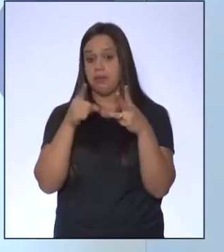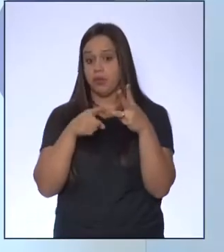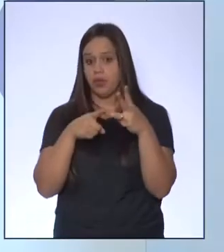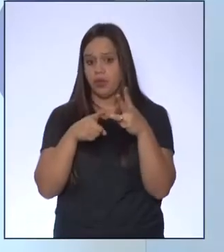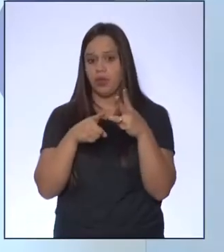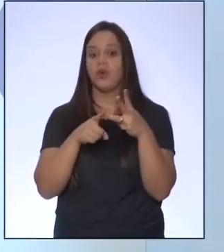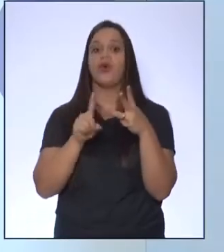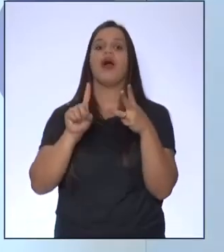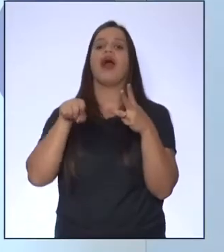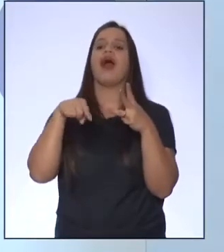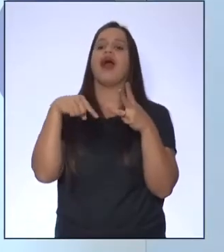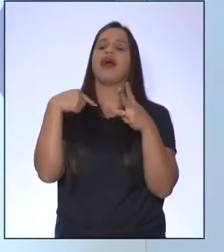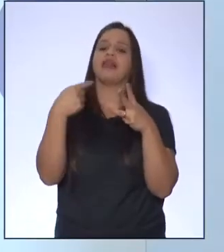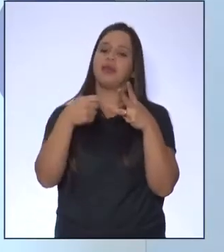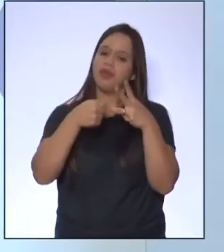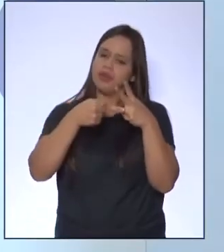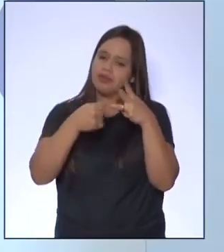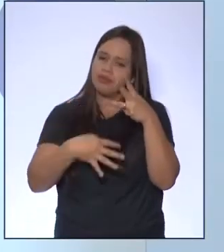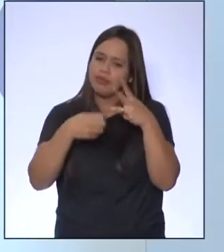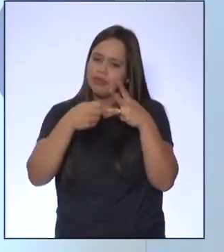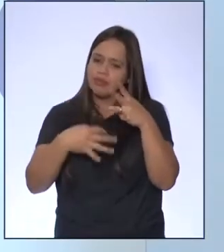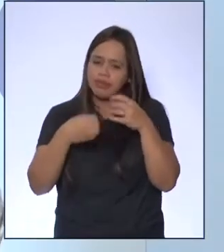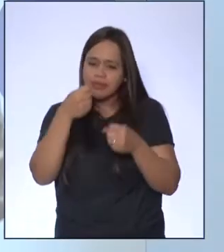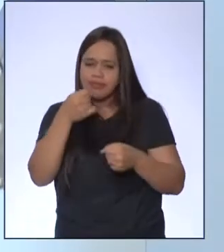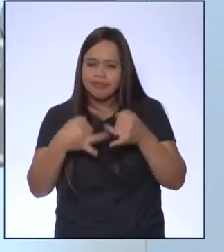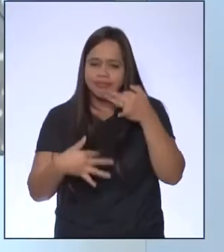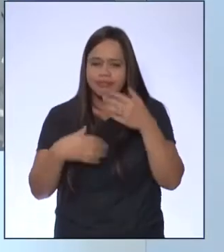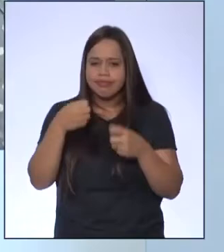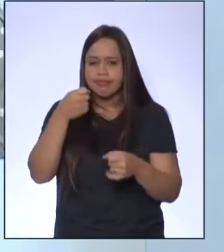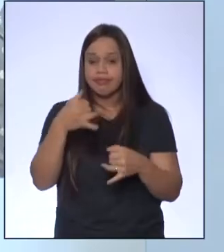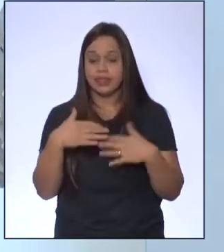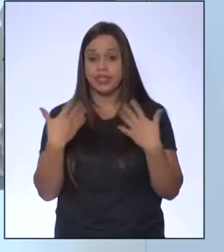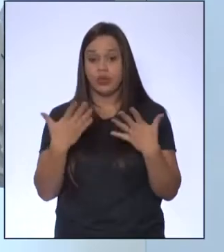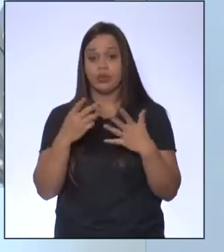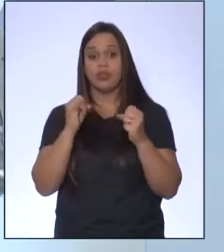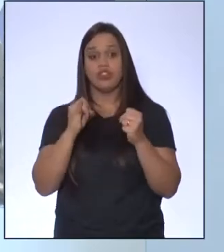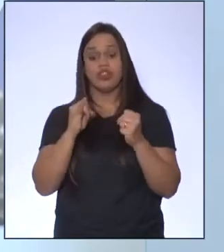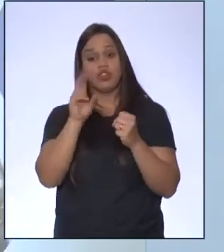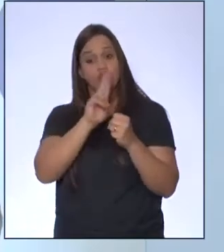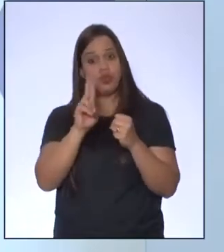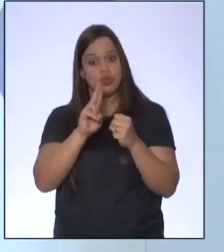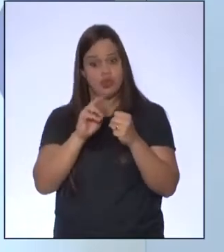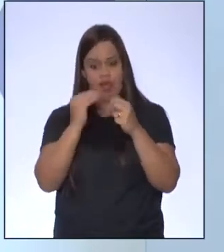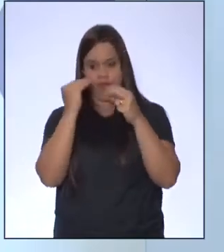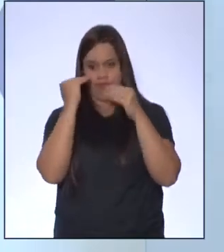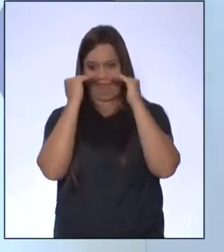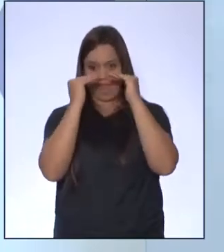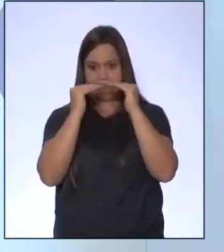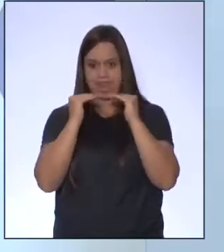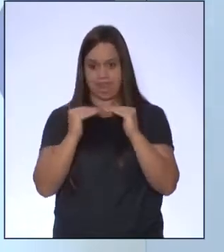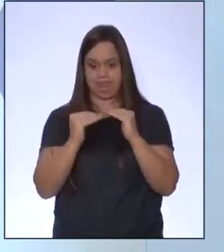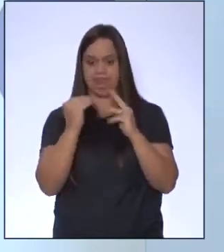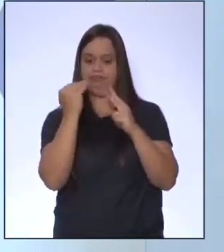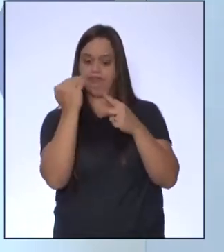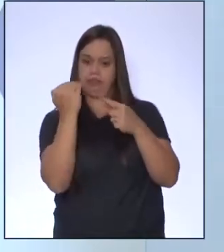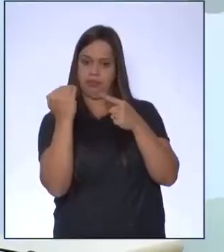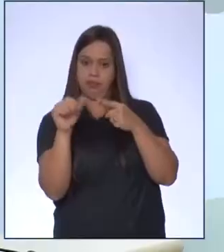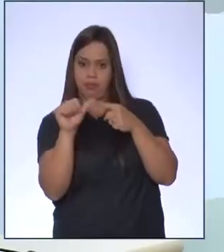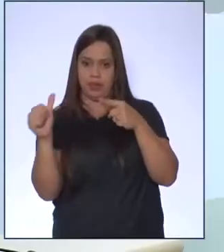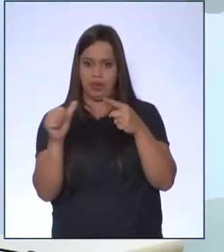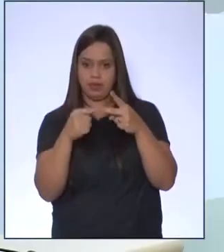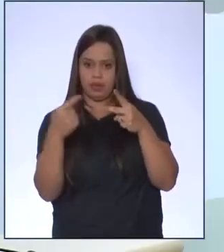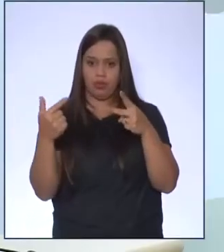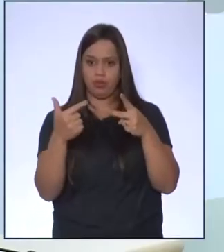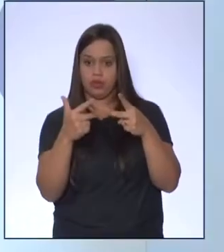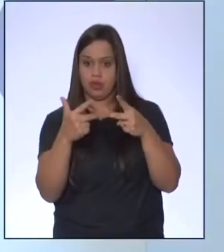aí sim, descrever essa paisagem. Então, se a gente utilizar esse esquema que a professora Mariana apresentou durante o